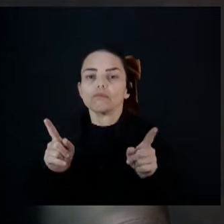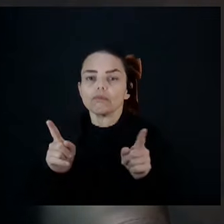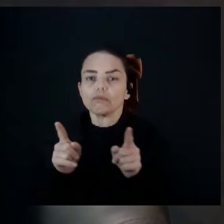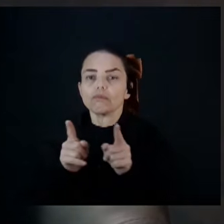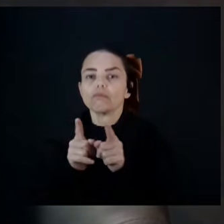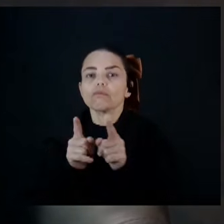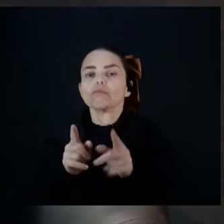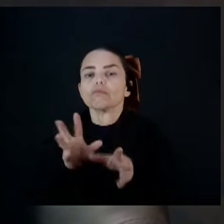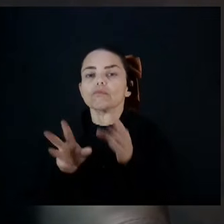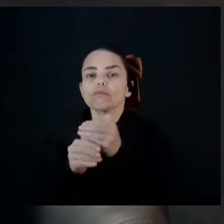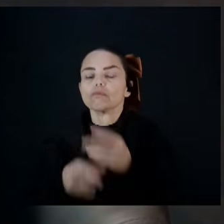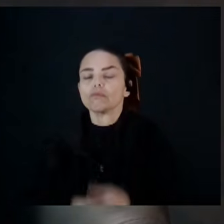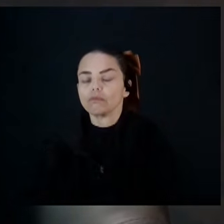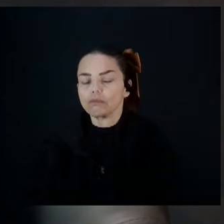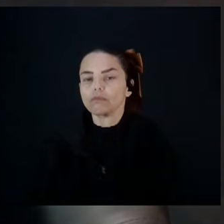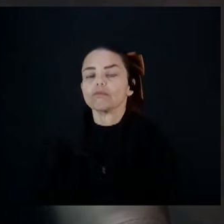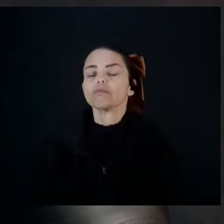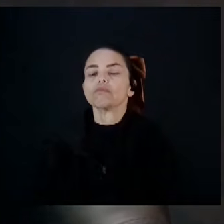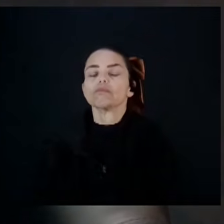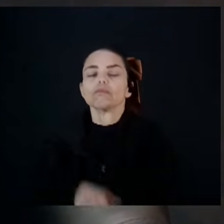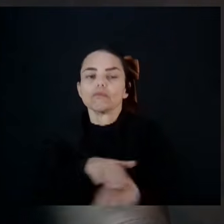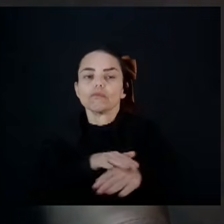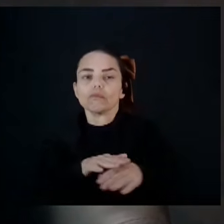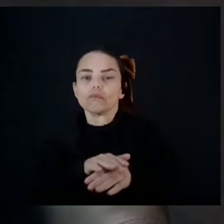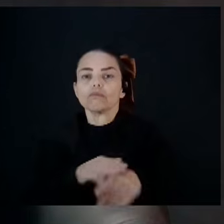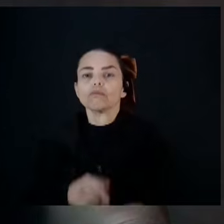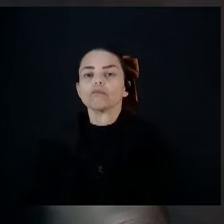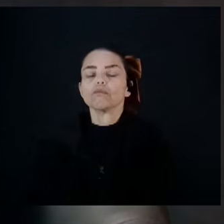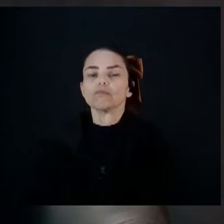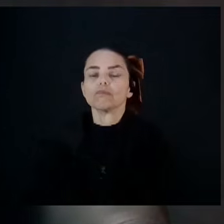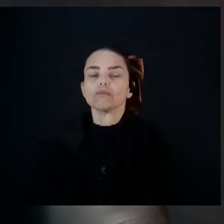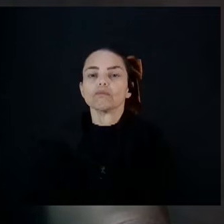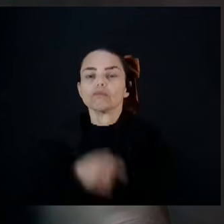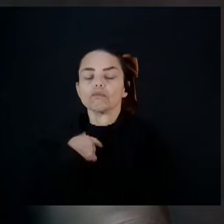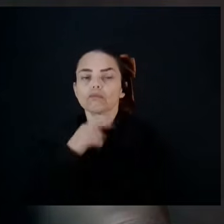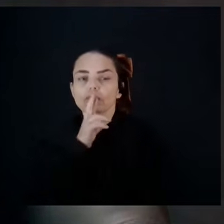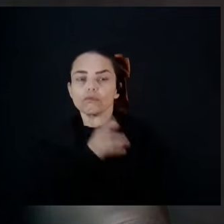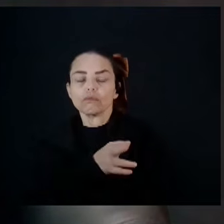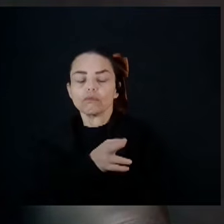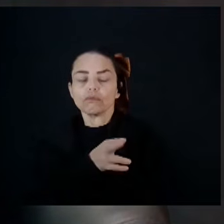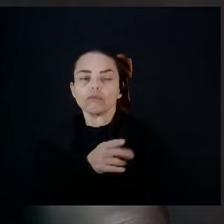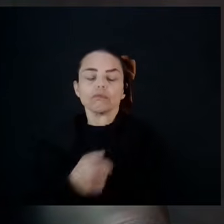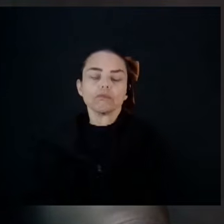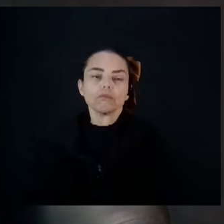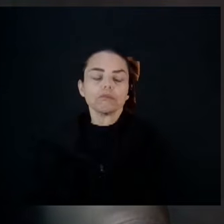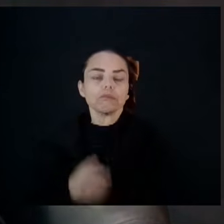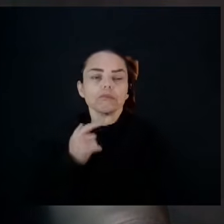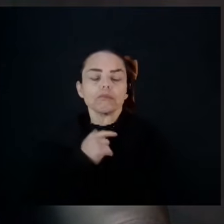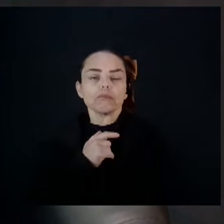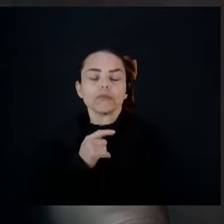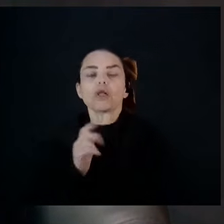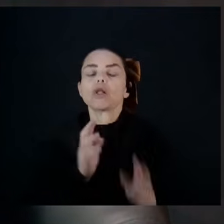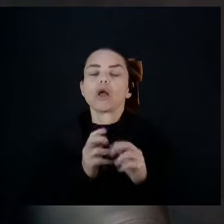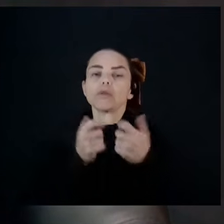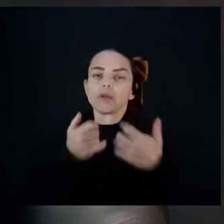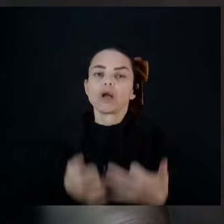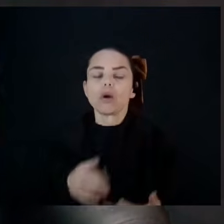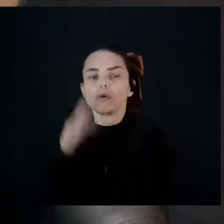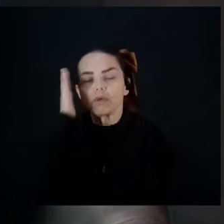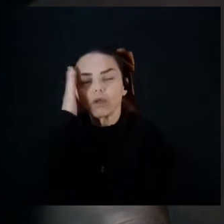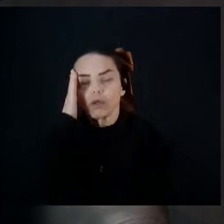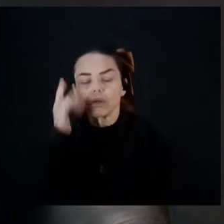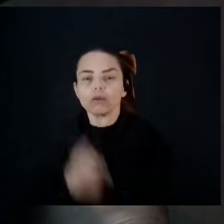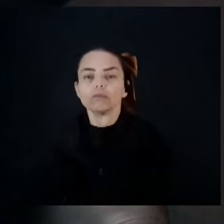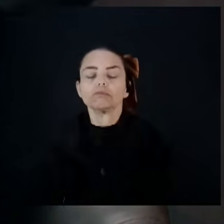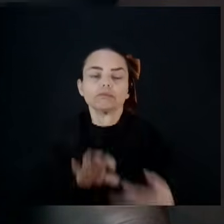daquilo que ela está falando ali naquele momento, devolver para ela que você entendeu, e aí você pode até comentar algo para gerar aquela conexão. Eu